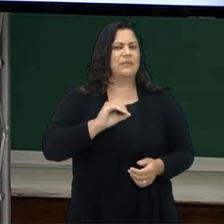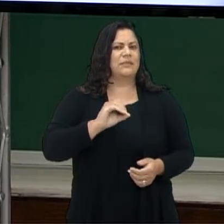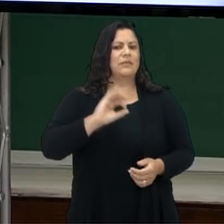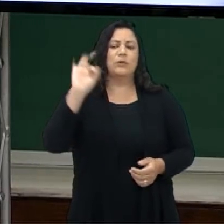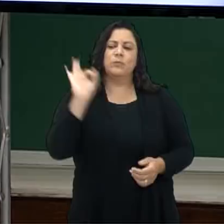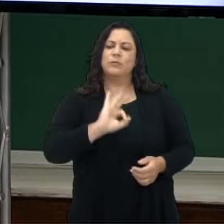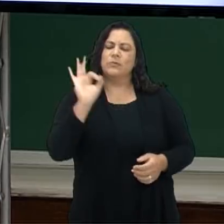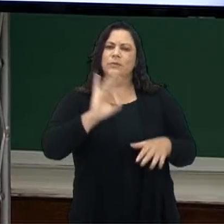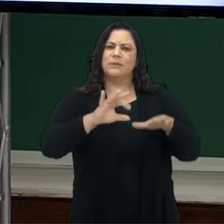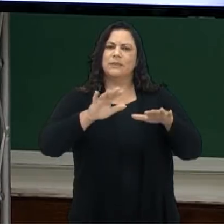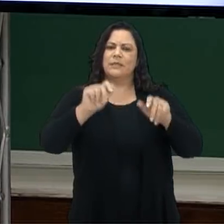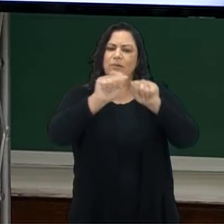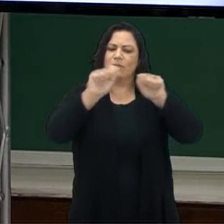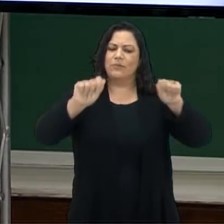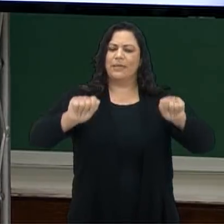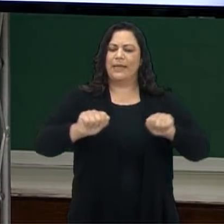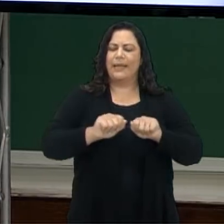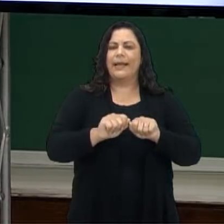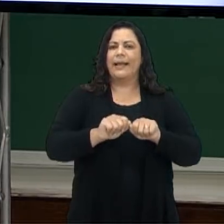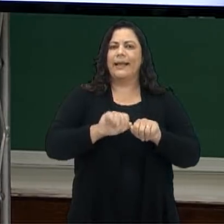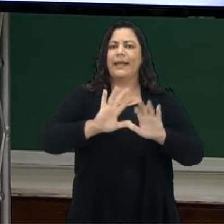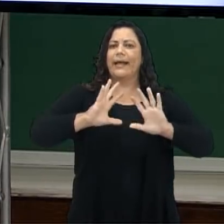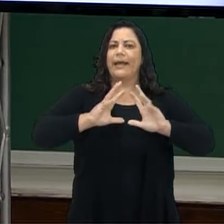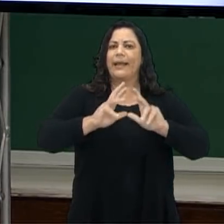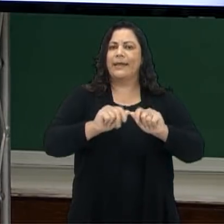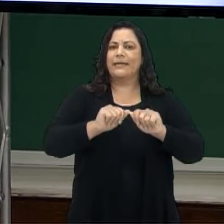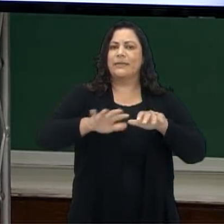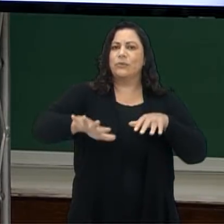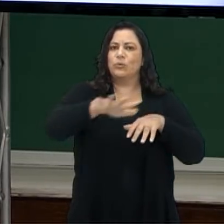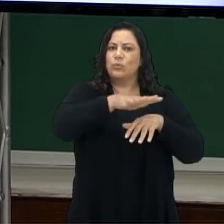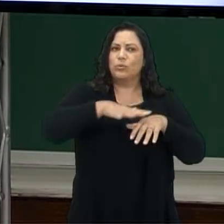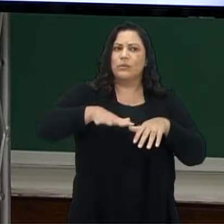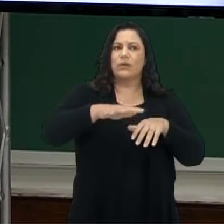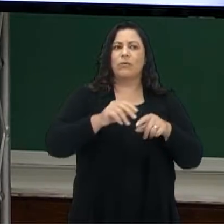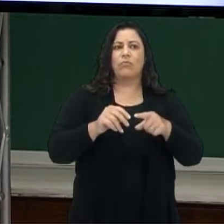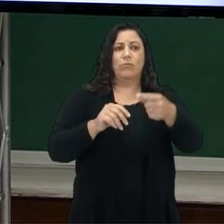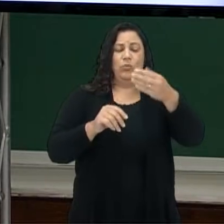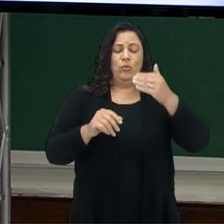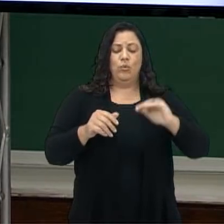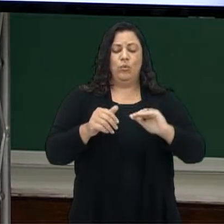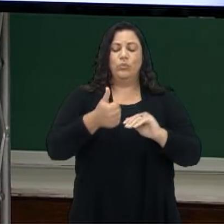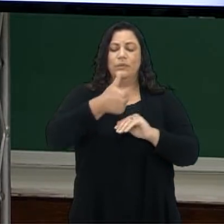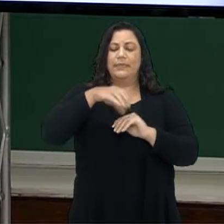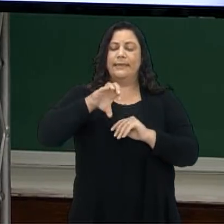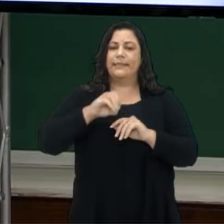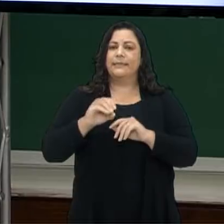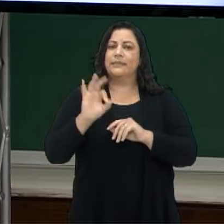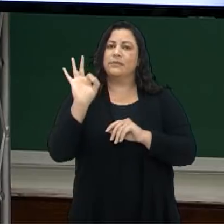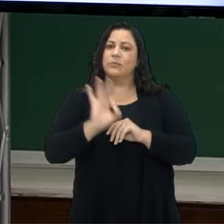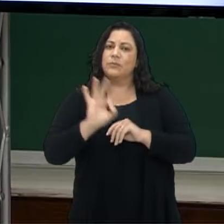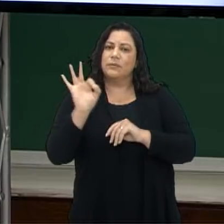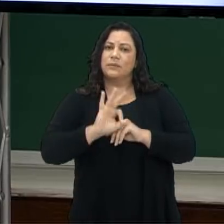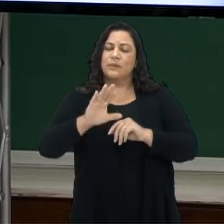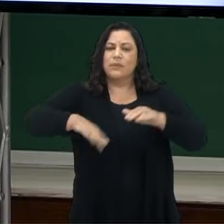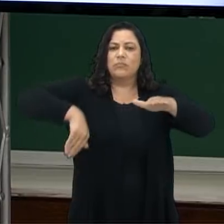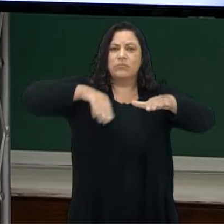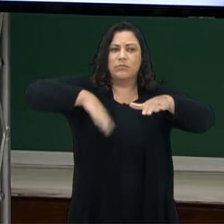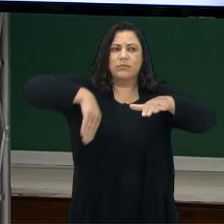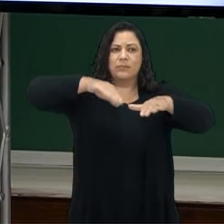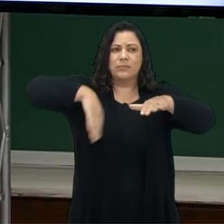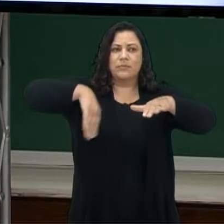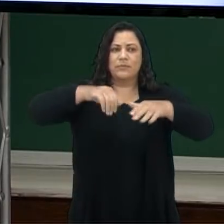círculo. Esse setor aqui, que equivale a 10% das pessoas que preferem natação, por exemplo, equivale